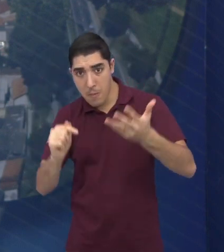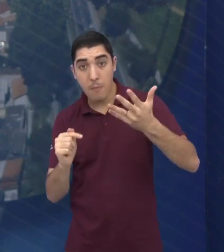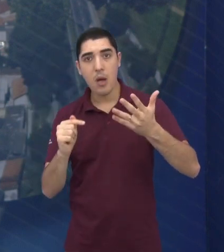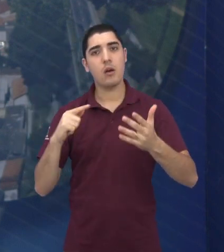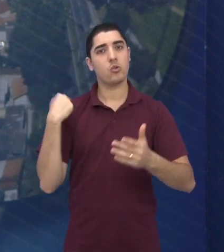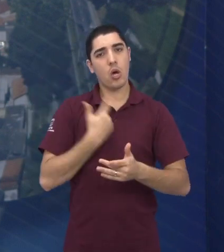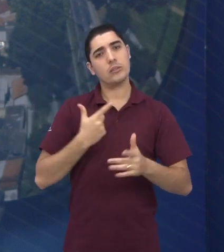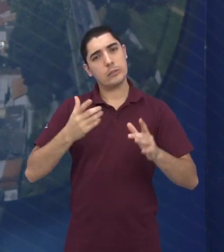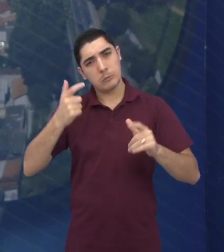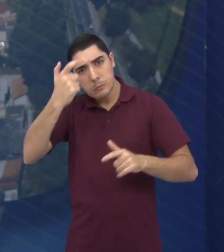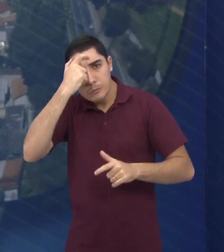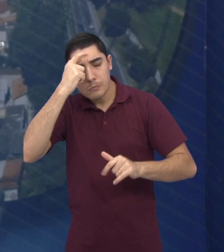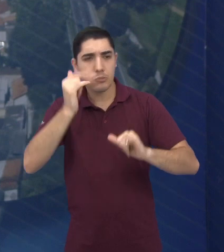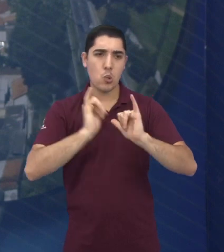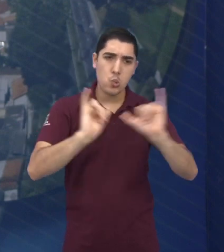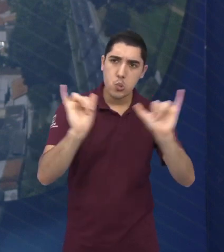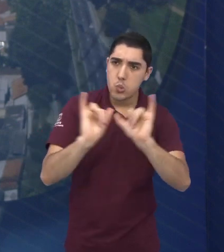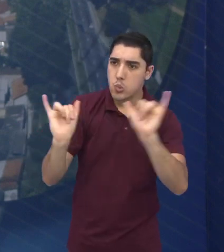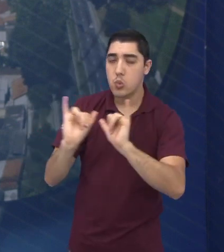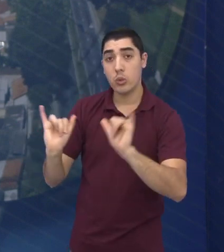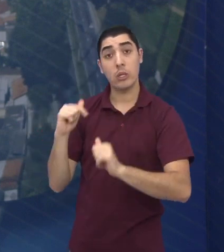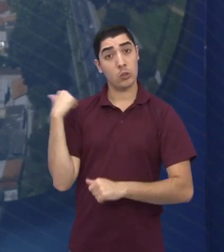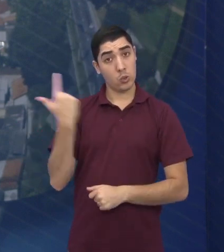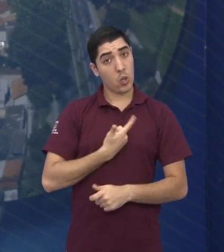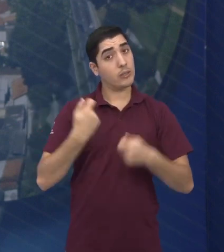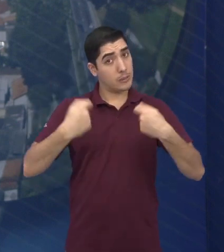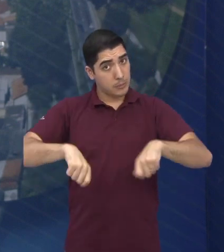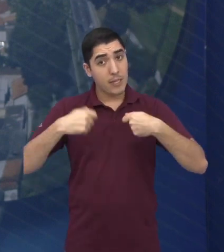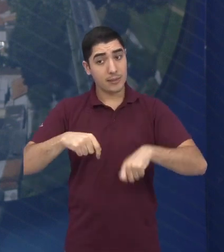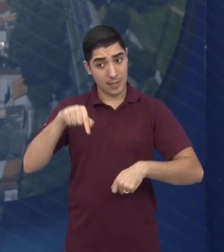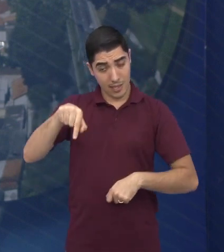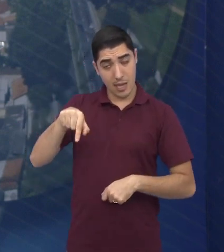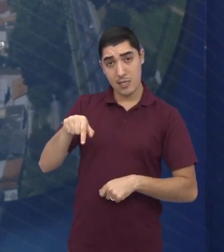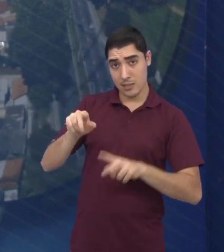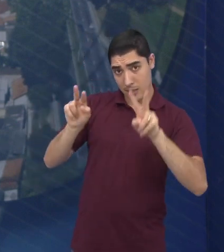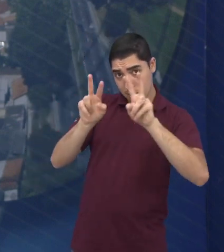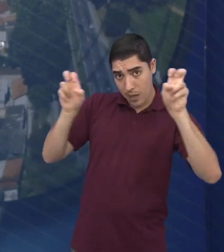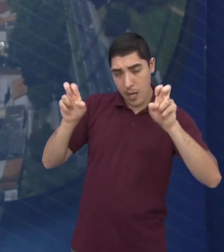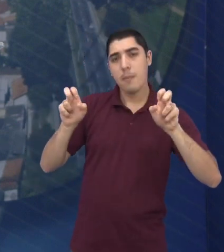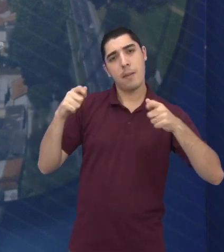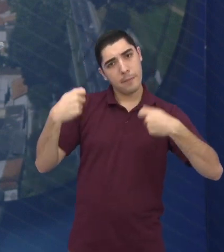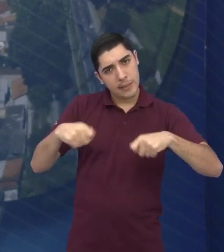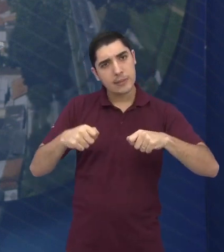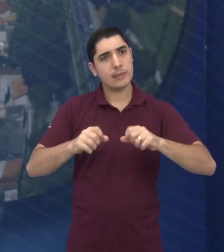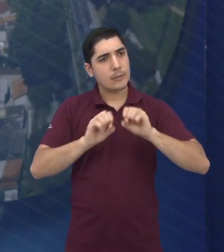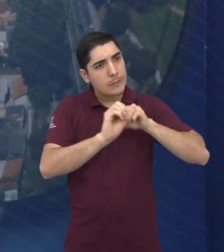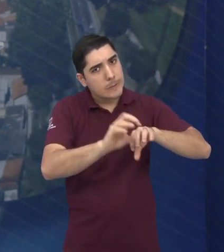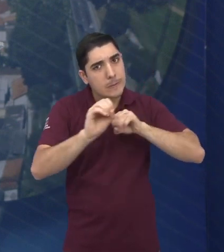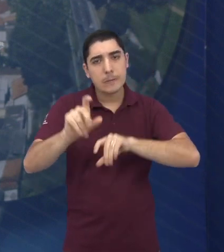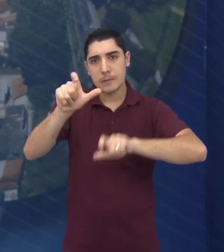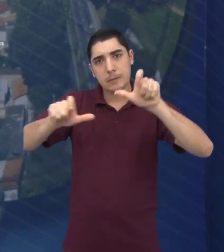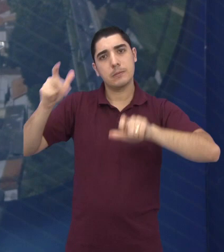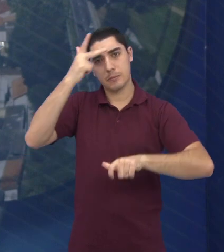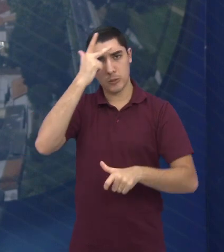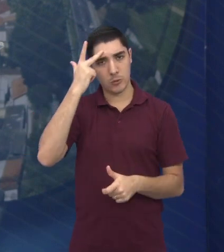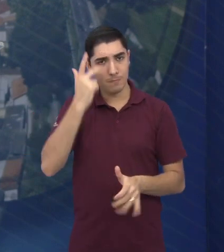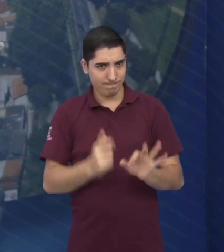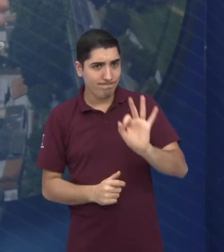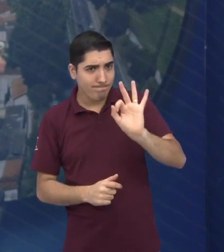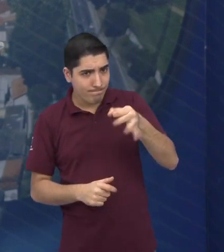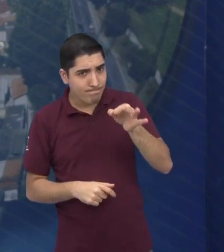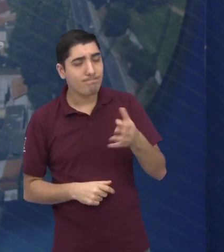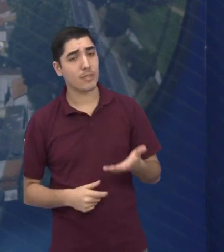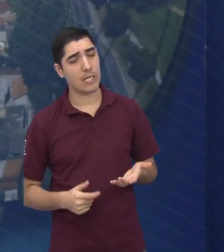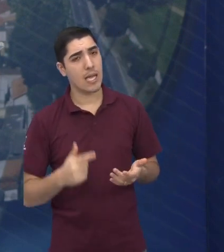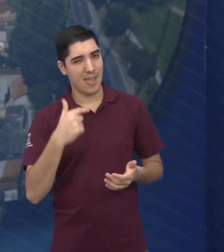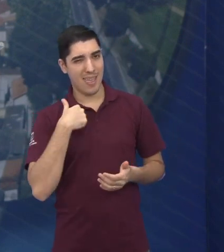e repensar, né? A gente já precisa avançar muito nessa discussão ainda. Carolina, e é justamente isso,